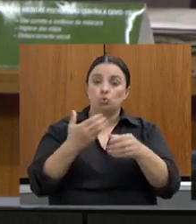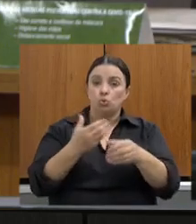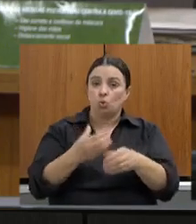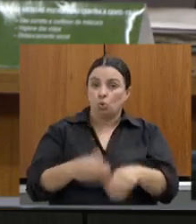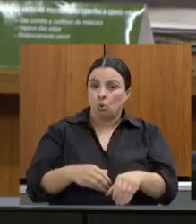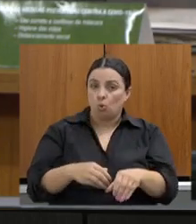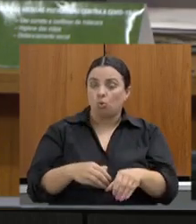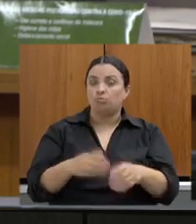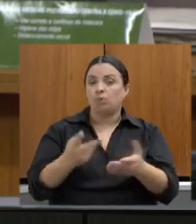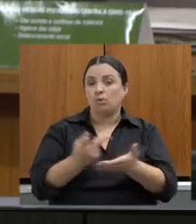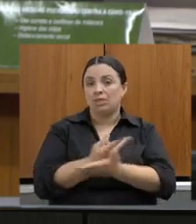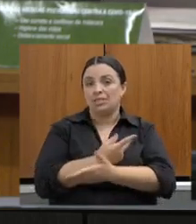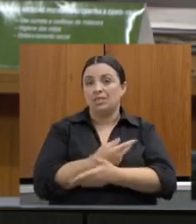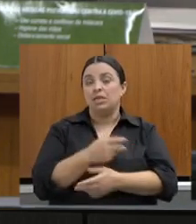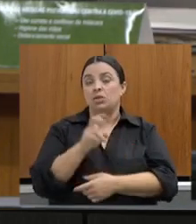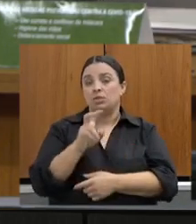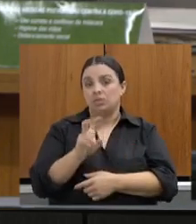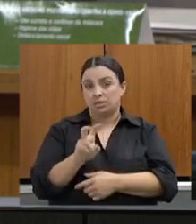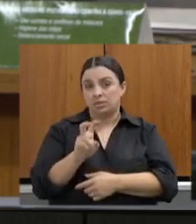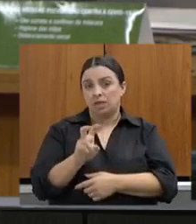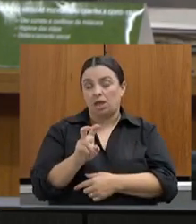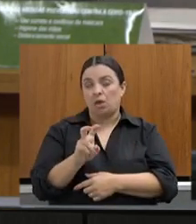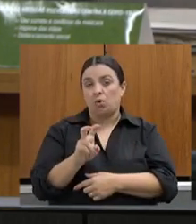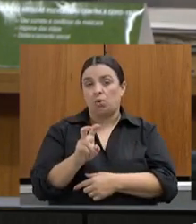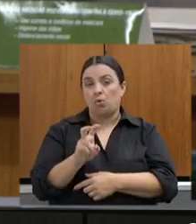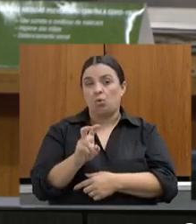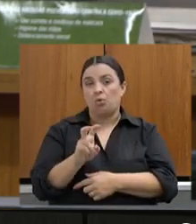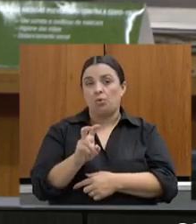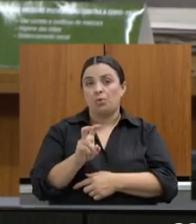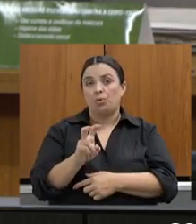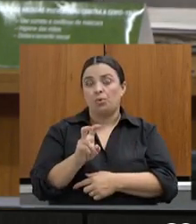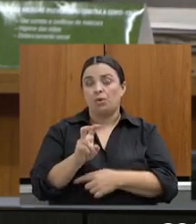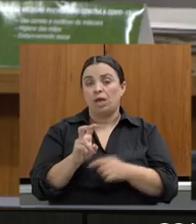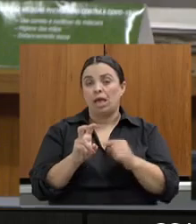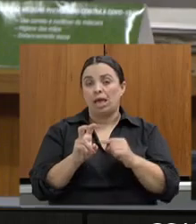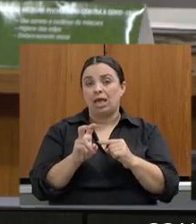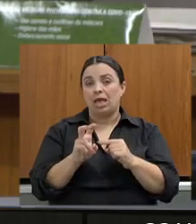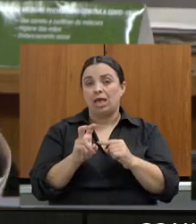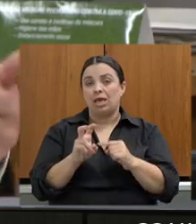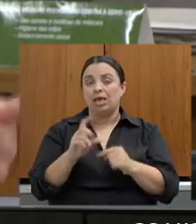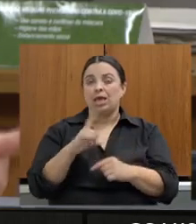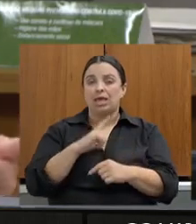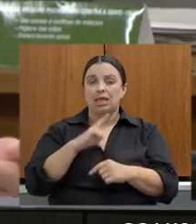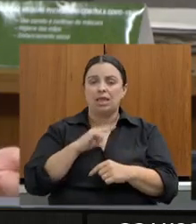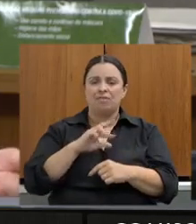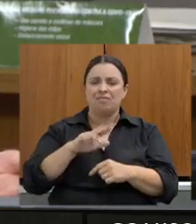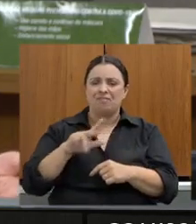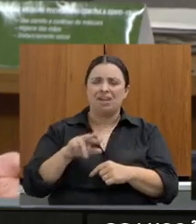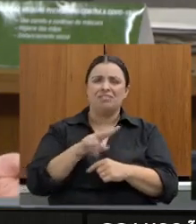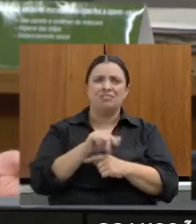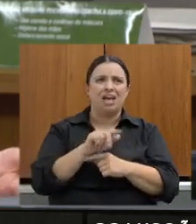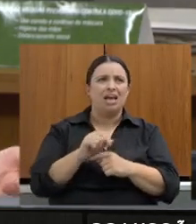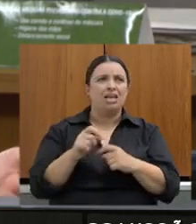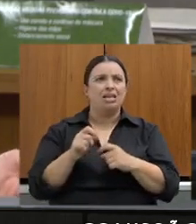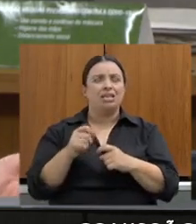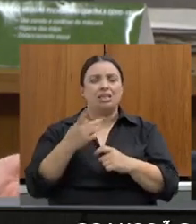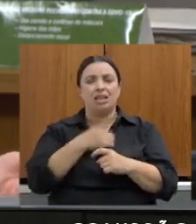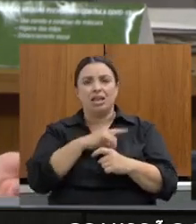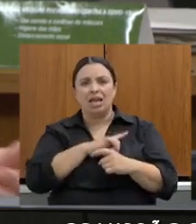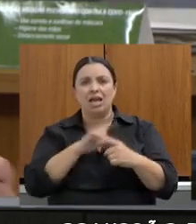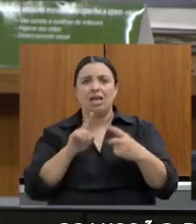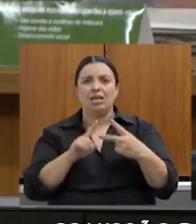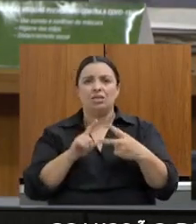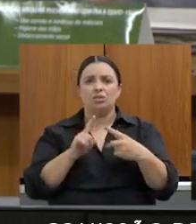concursos realizados para as carreiras policiais para cinco carreiras né que delegado o médico perito